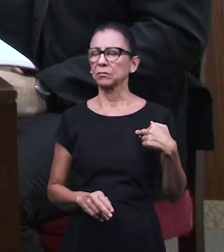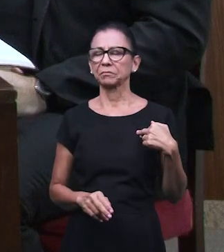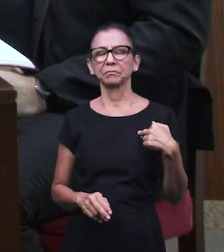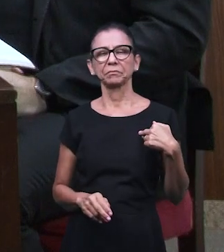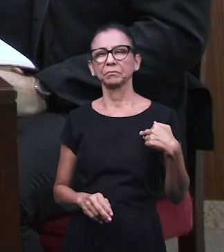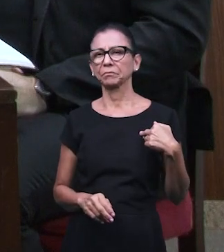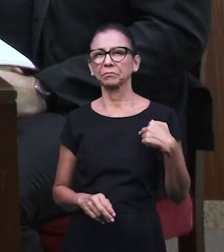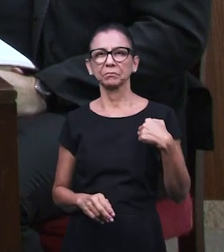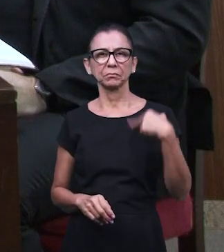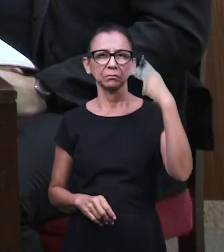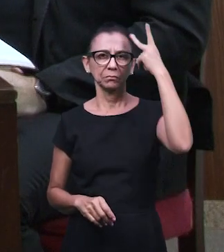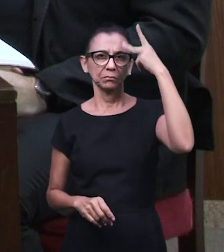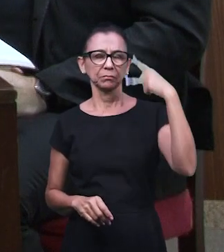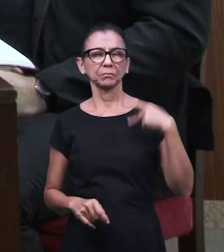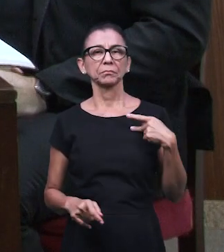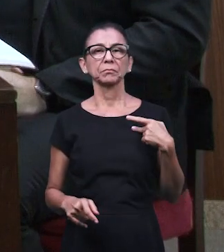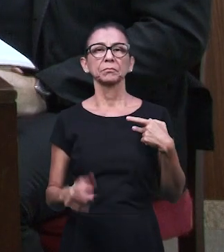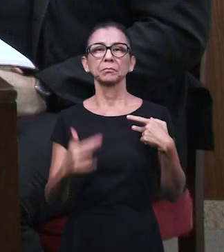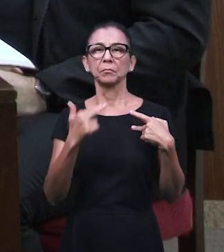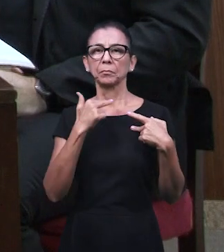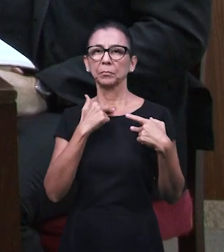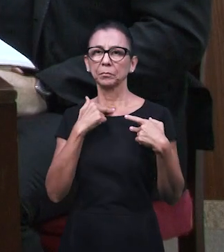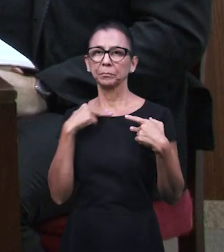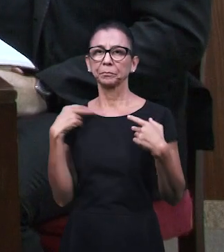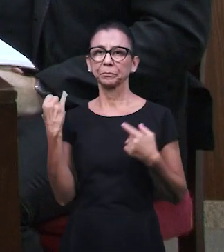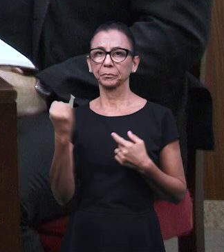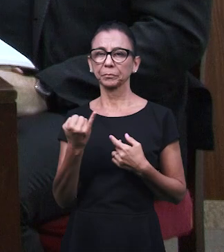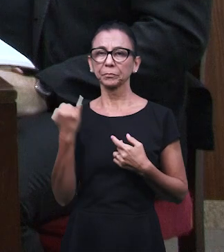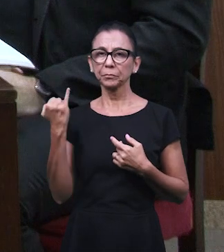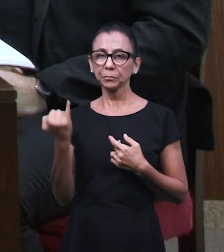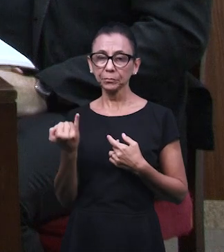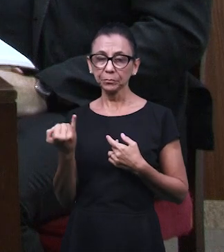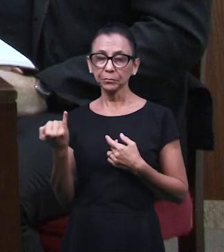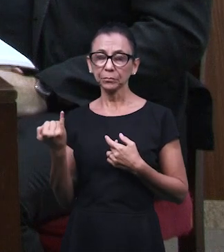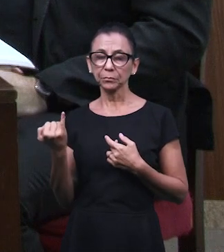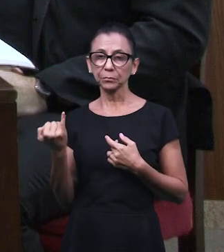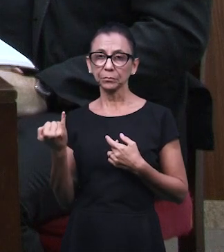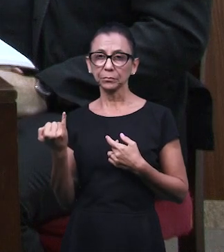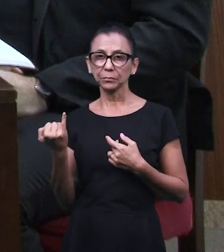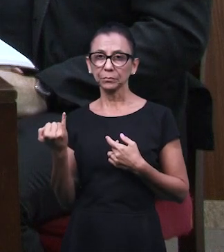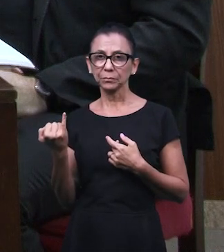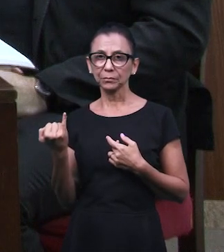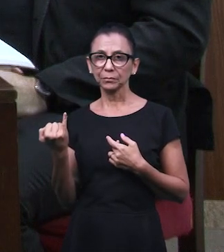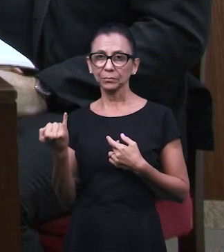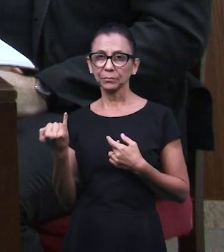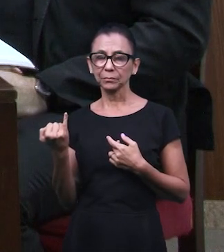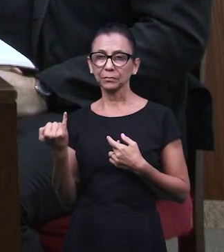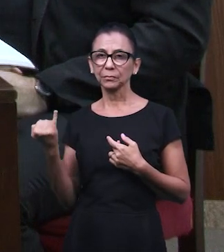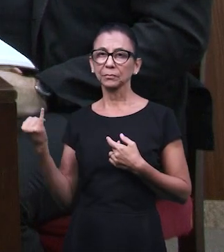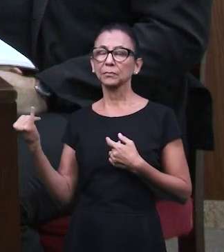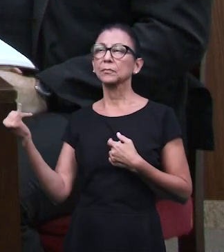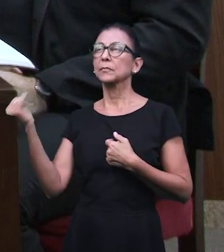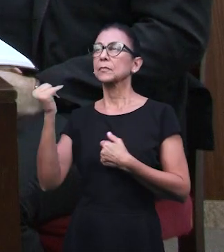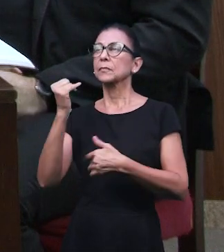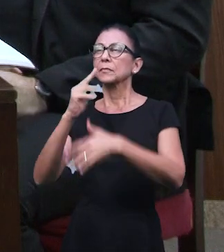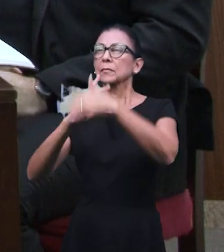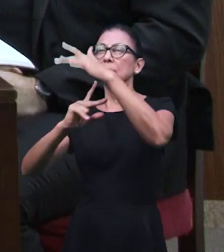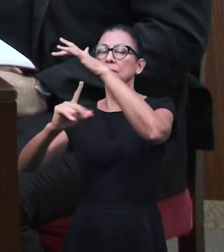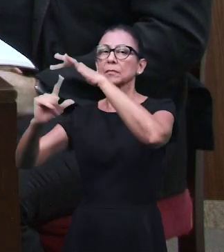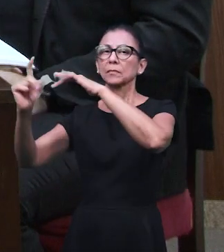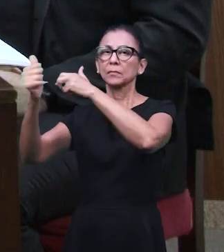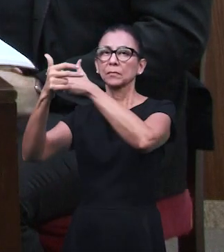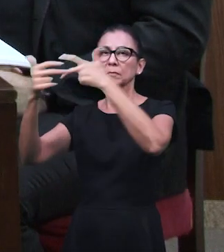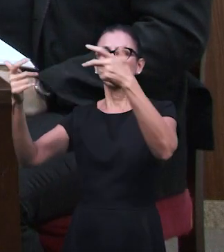aquilo que vem da eternidade. E a palavra ainda diz que a voz do Senhor é uma voz mansa e delicada. Se tiver barulho, como o